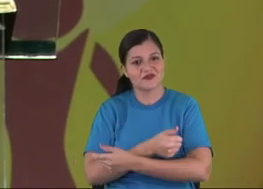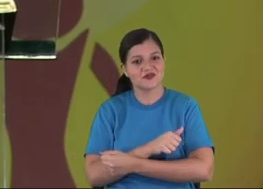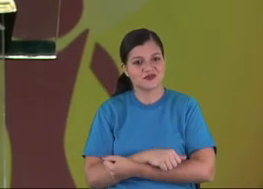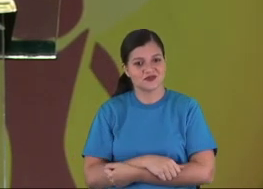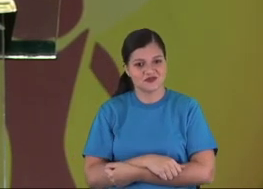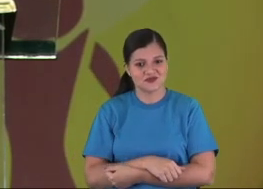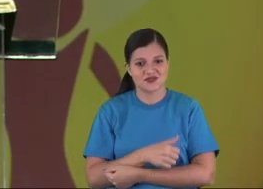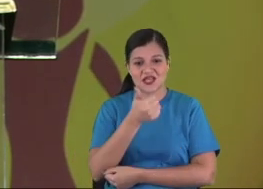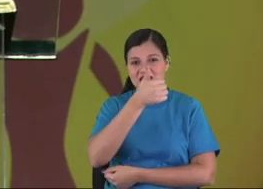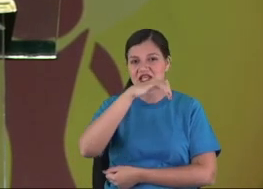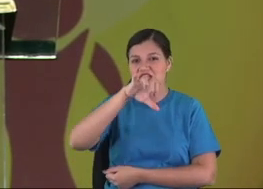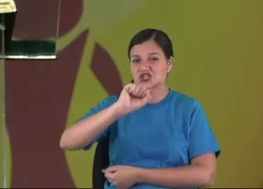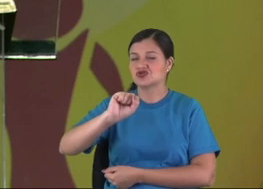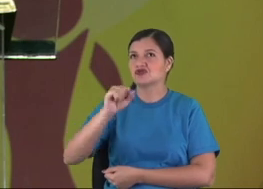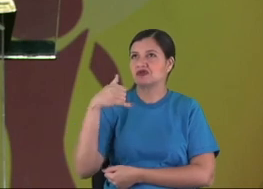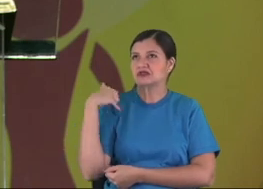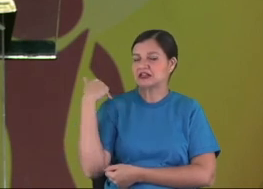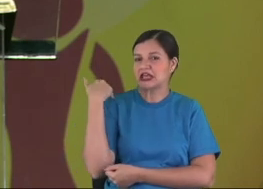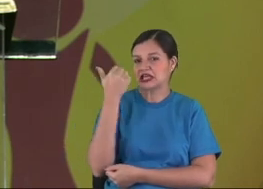18, 19 anos.